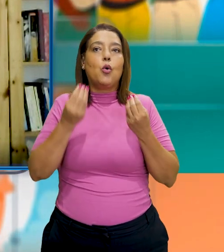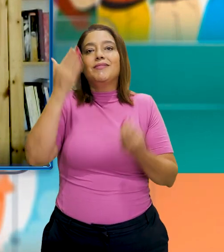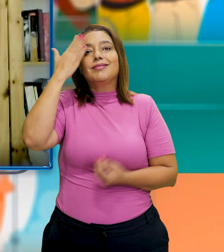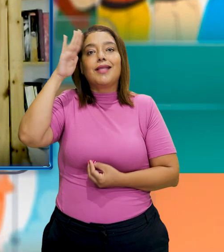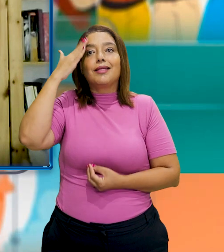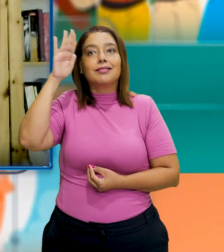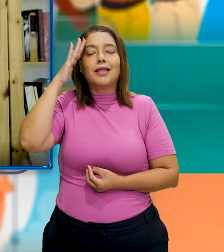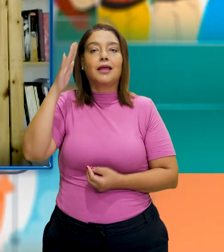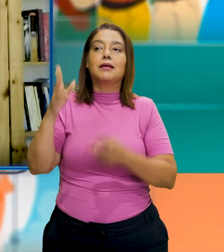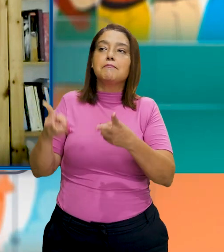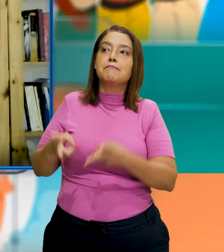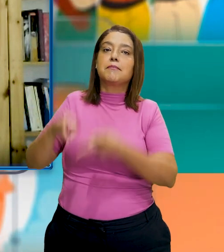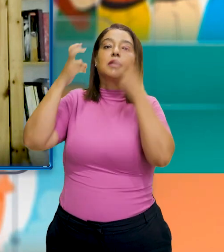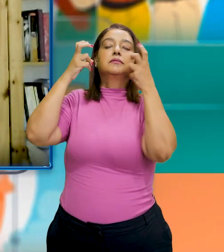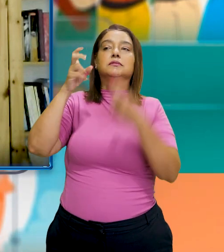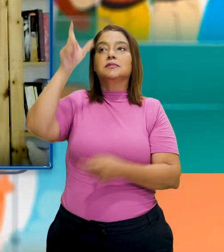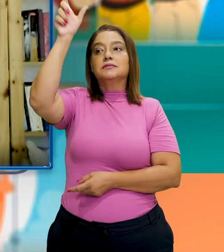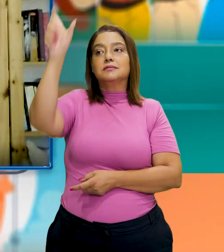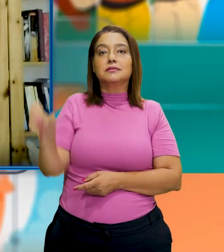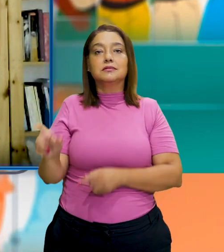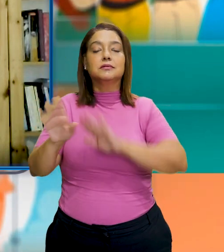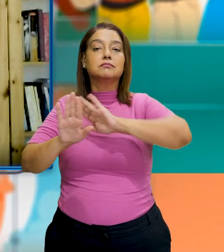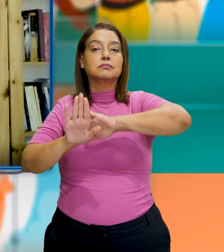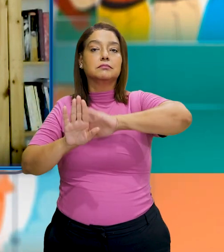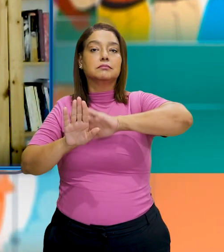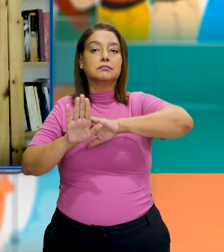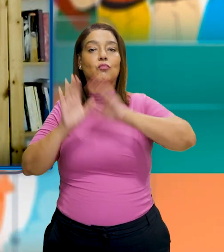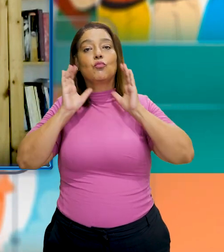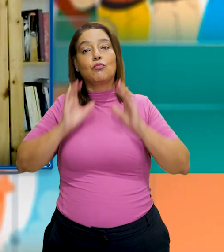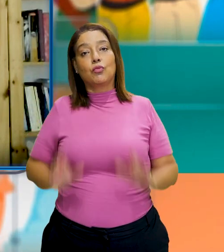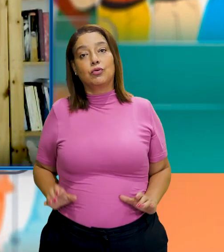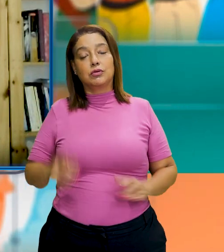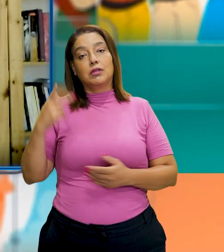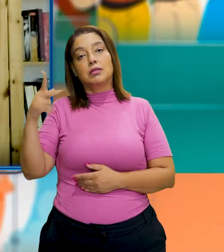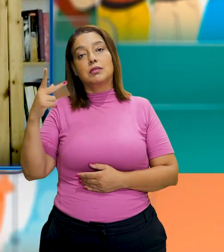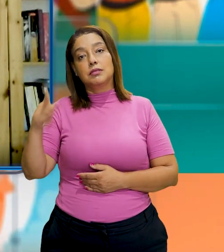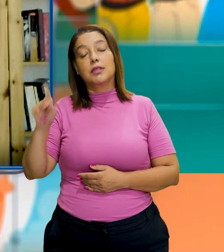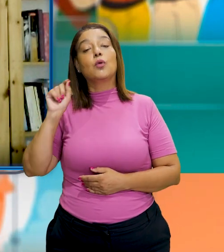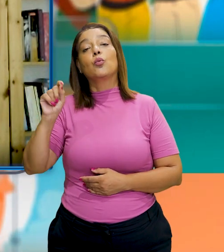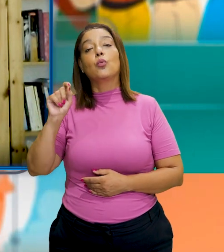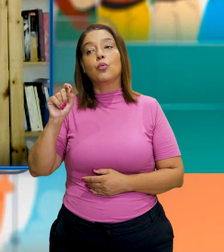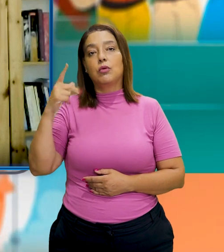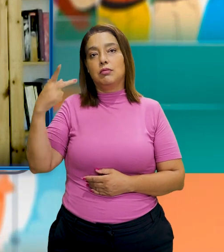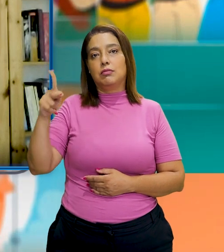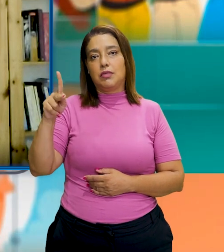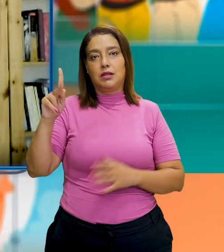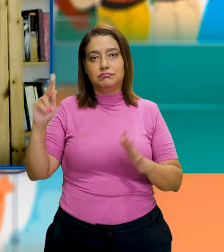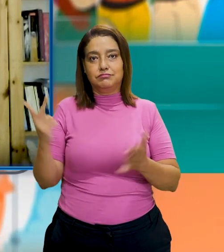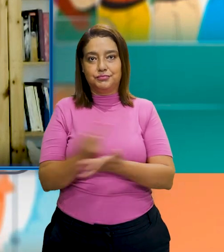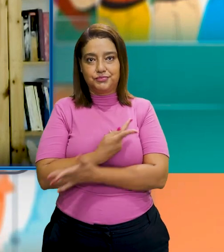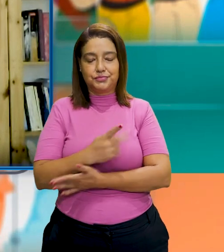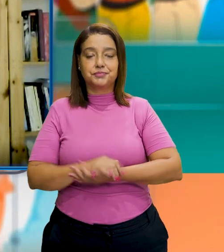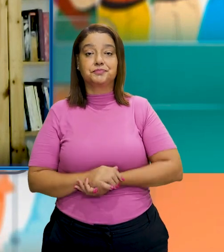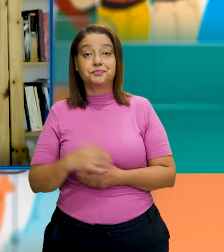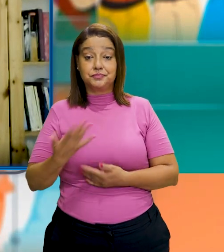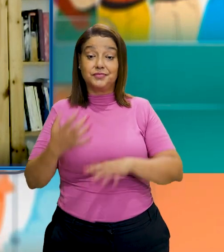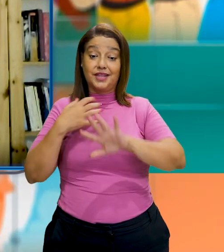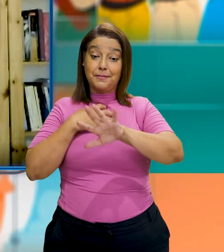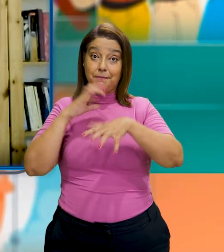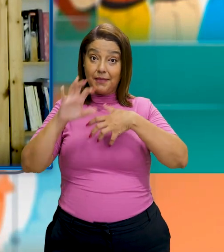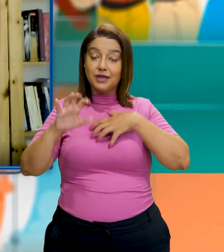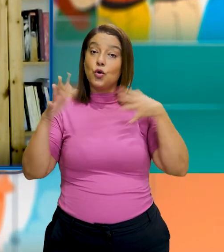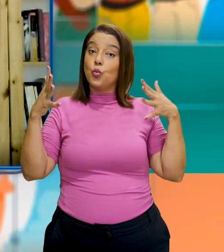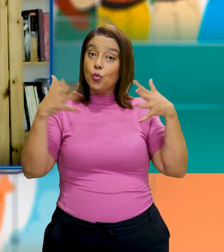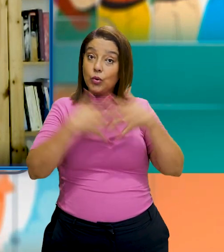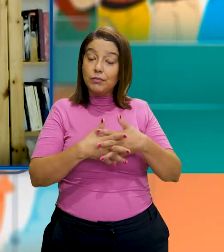mensurar, entender e enxergar por trás do comportamento dela o que motivou esse comportamento. Então, a empatia, ela